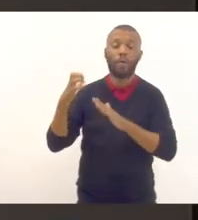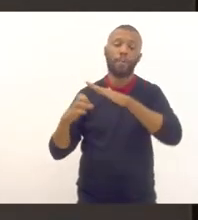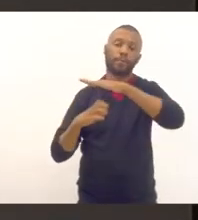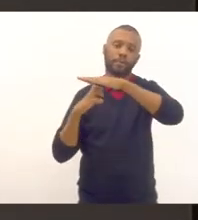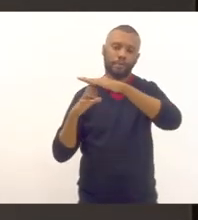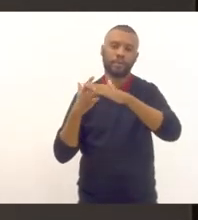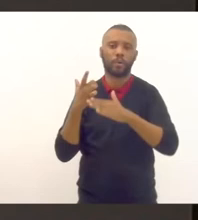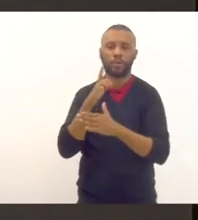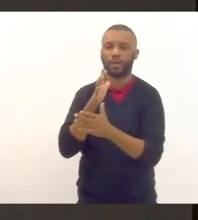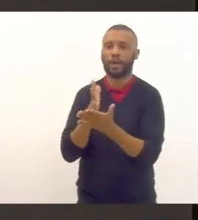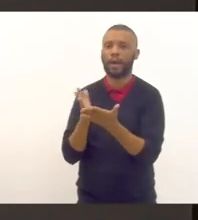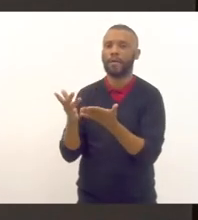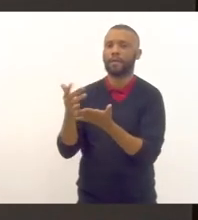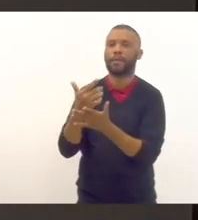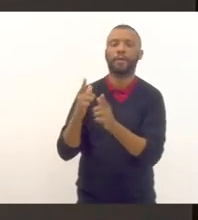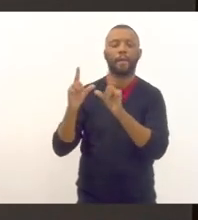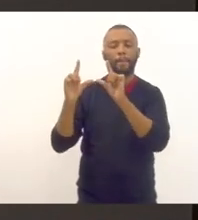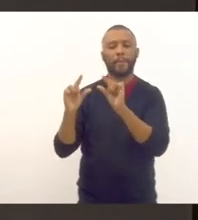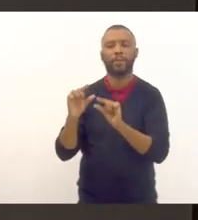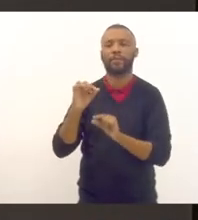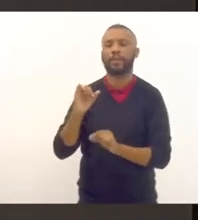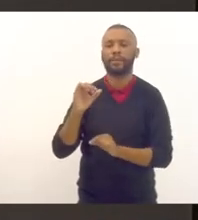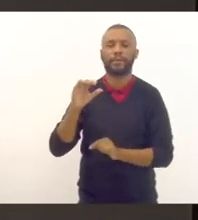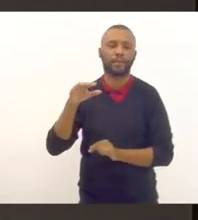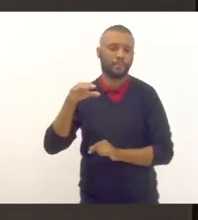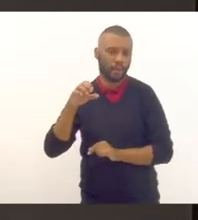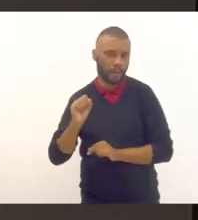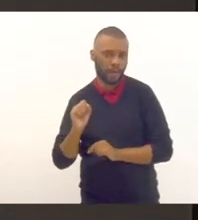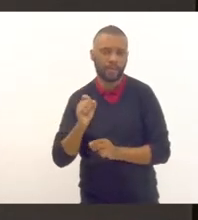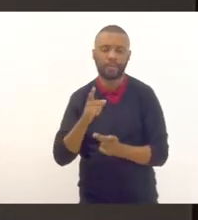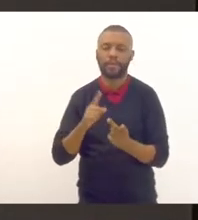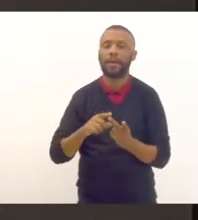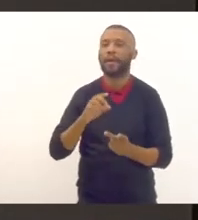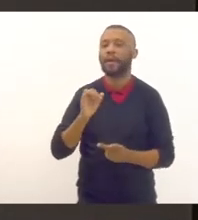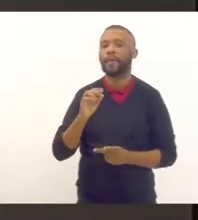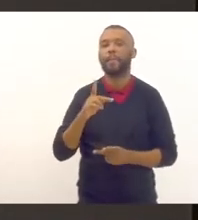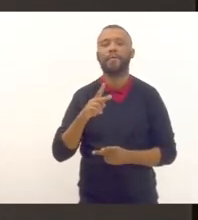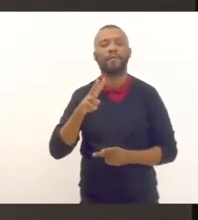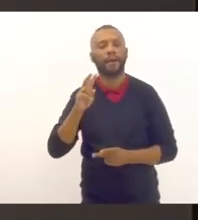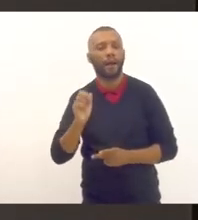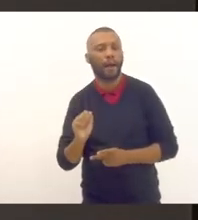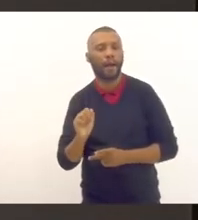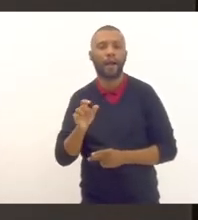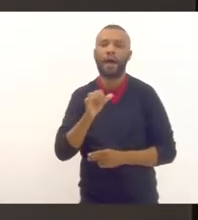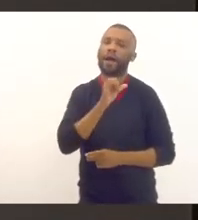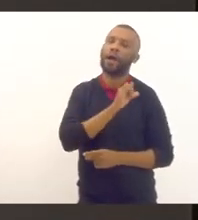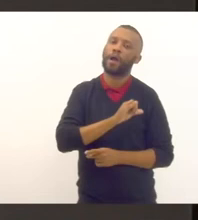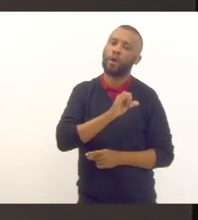arrecadam menos ICMS, IPVA, e o Rio de Janeiro